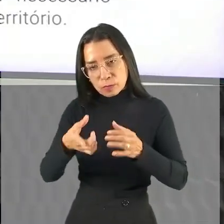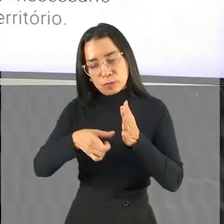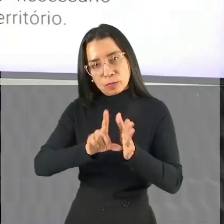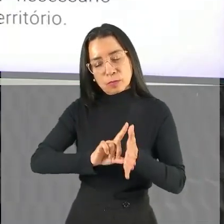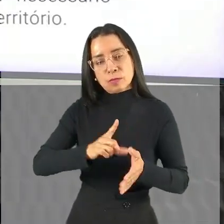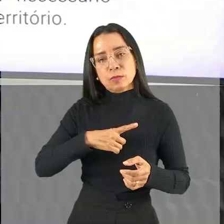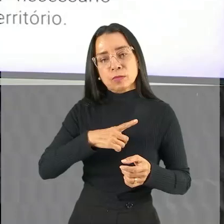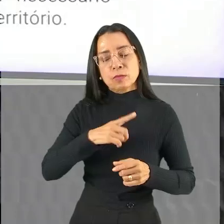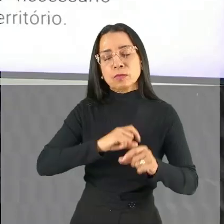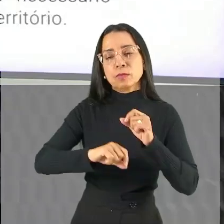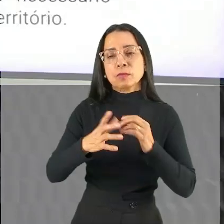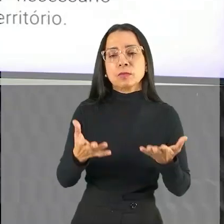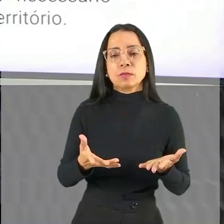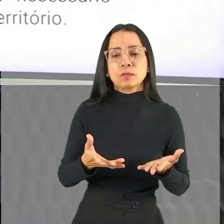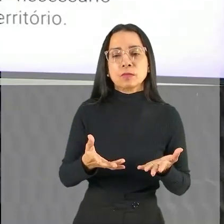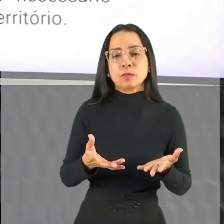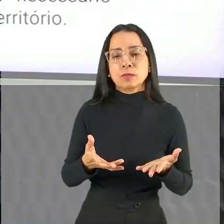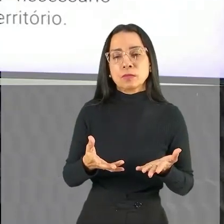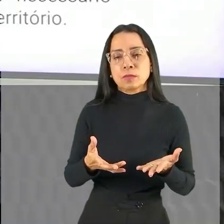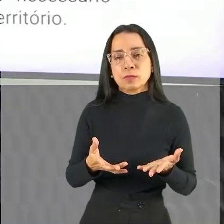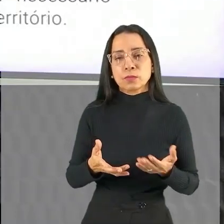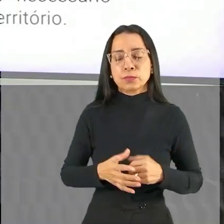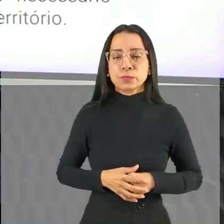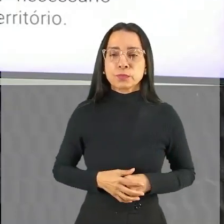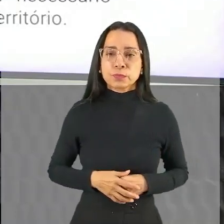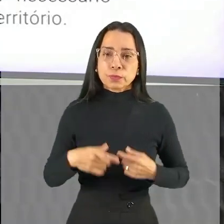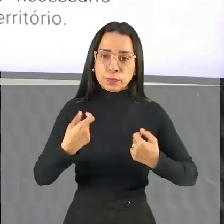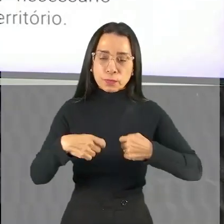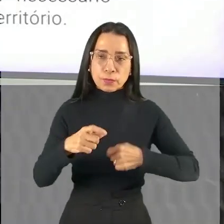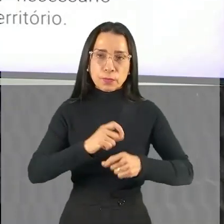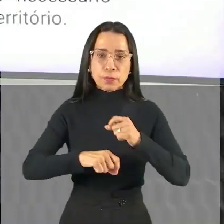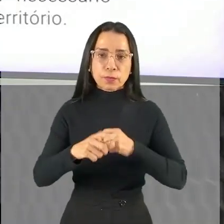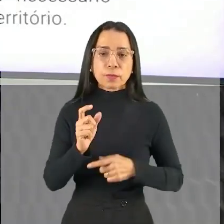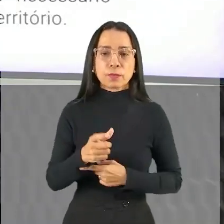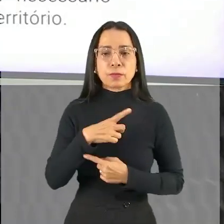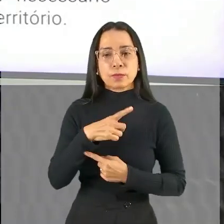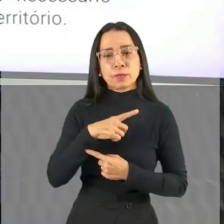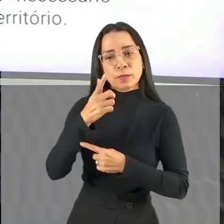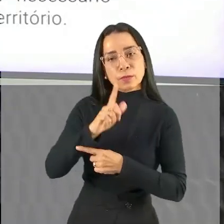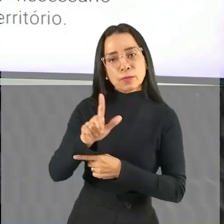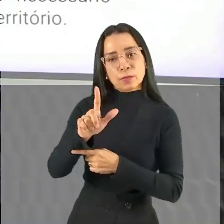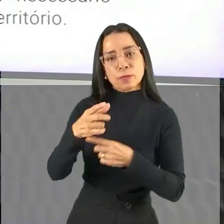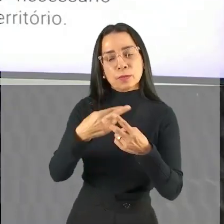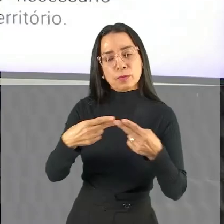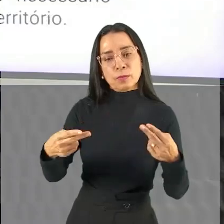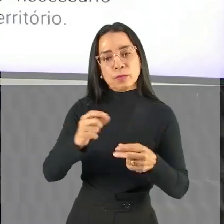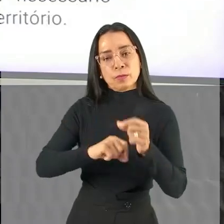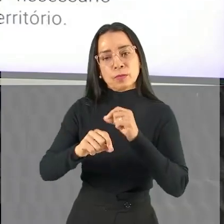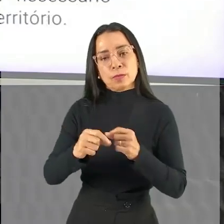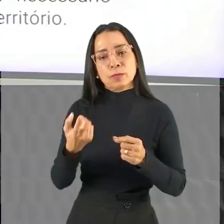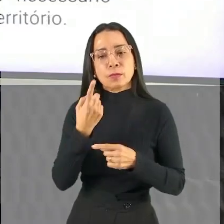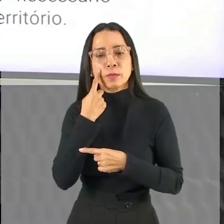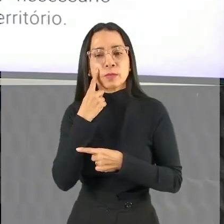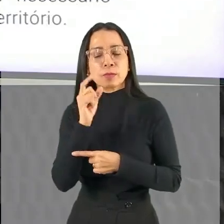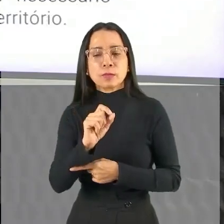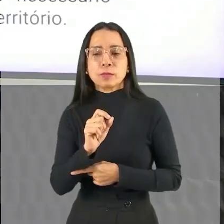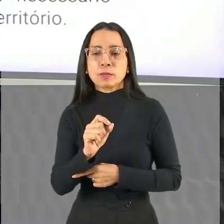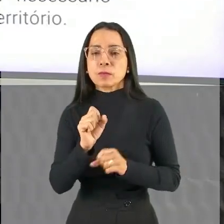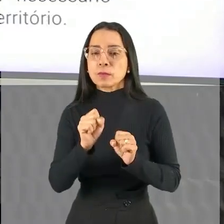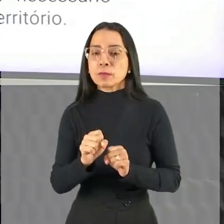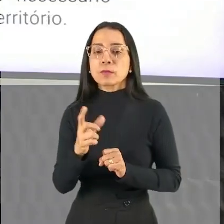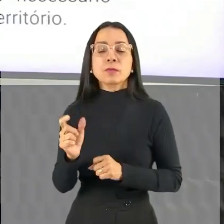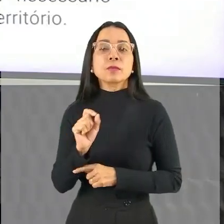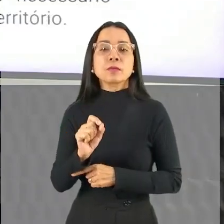desse comércio, né, de especiarias com as Índias. E aí ele precisava ter uma outra coisa. E essa outra coisa ele viu, só pode